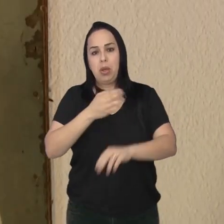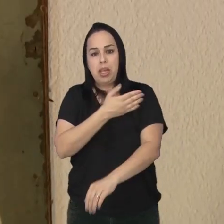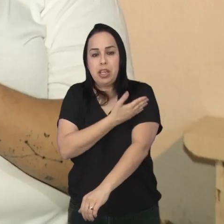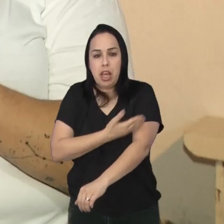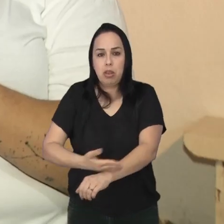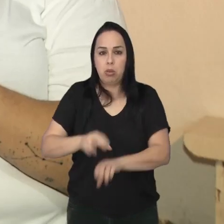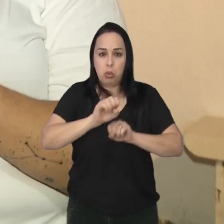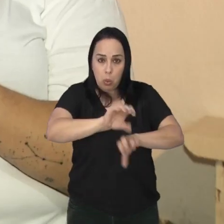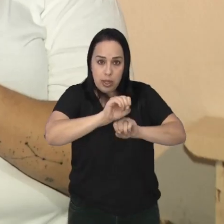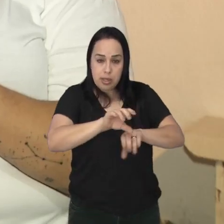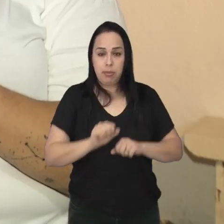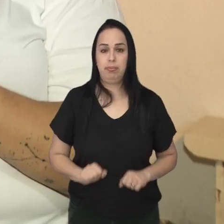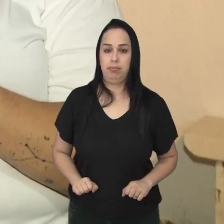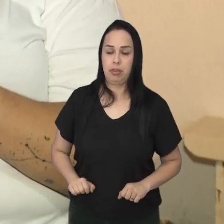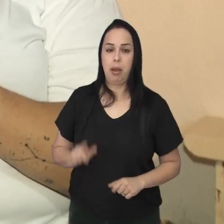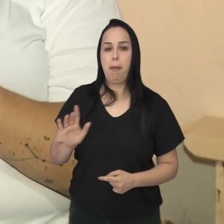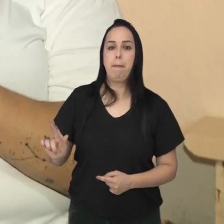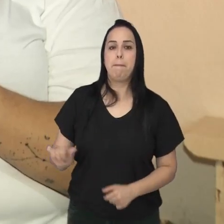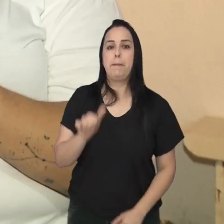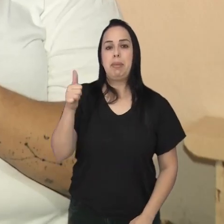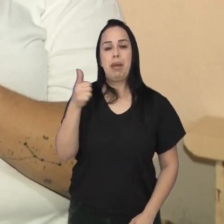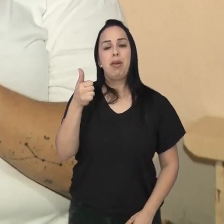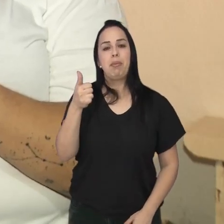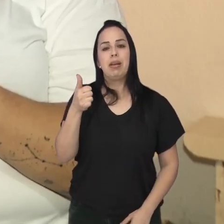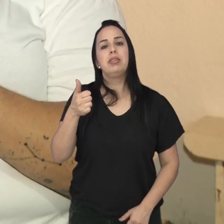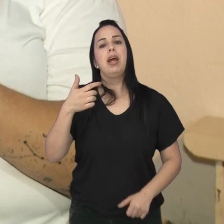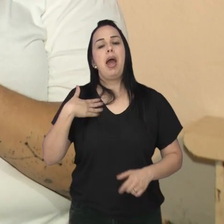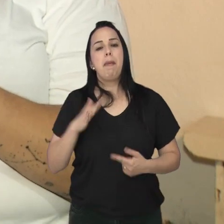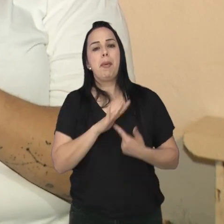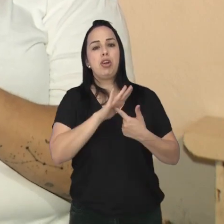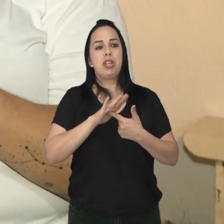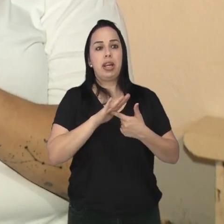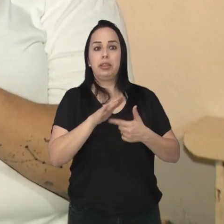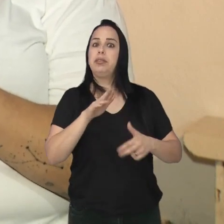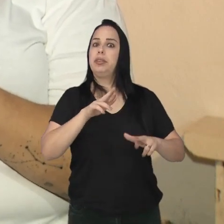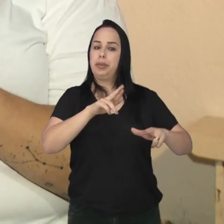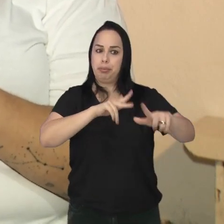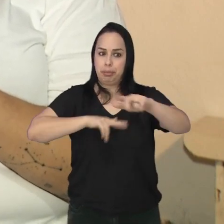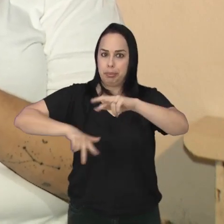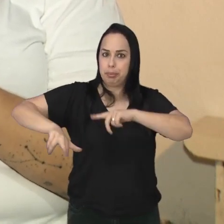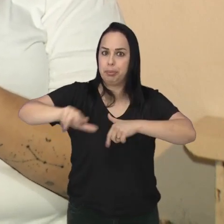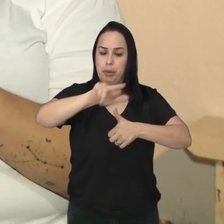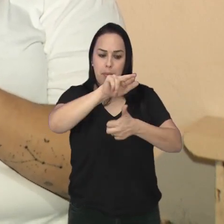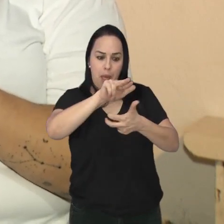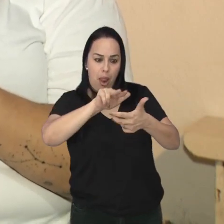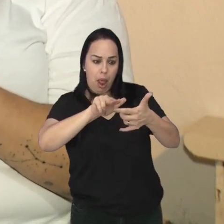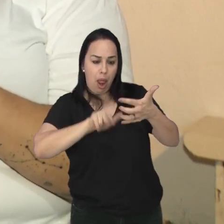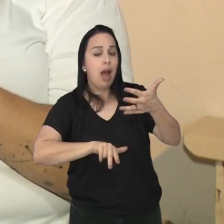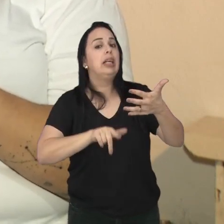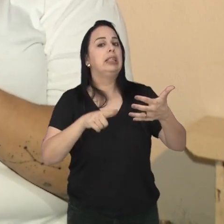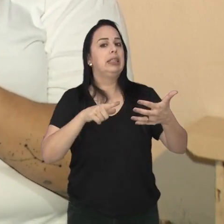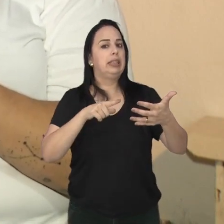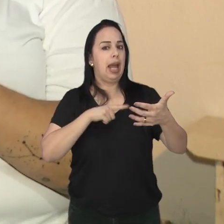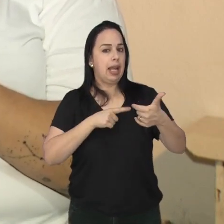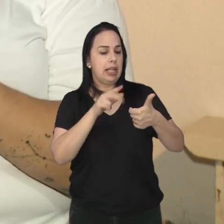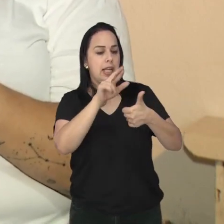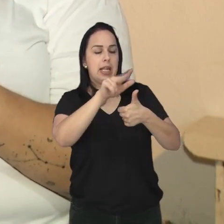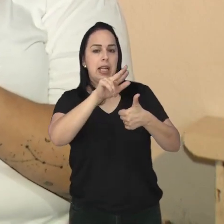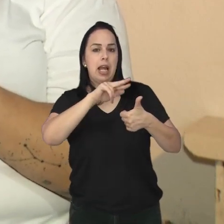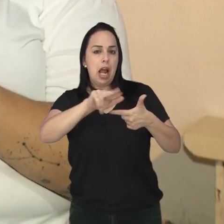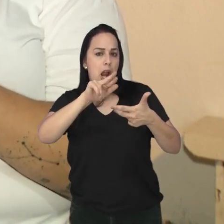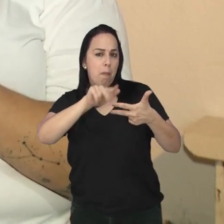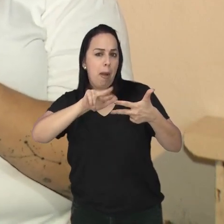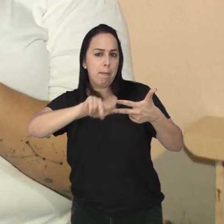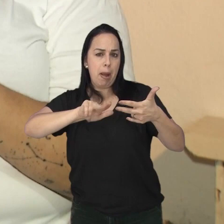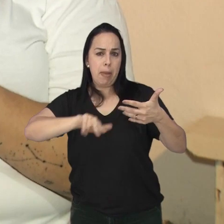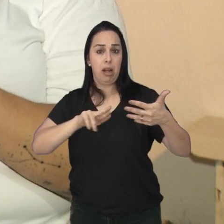educação. Eu acho que o primeiro passo é mostrar a diversidade. A gente precisa entender e mostrar que